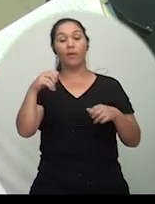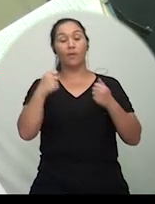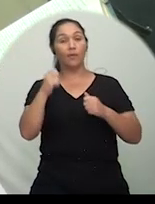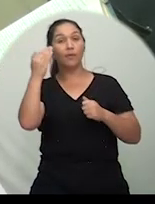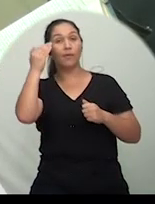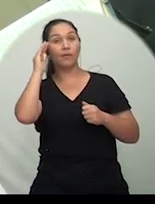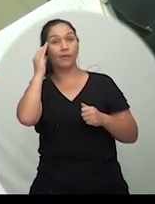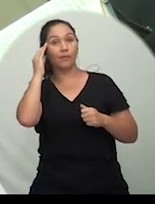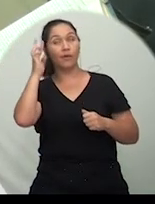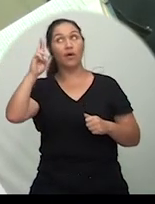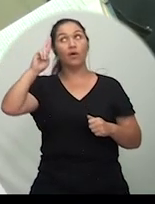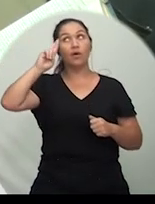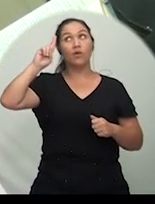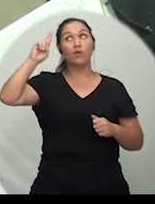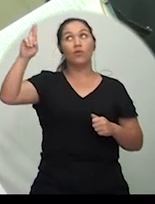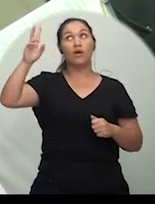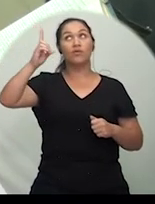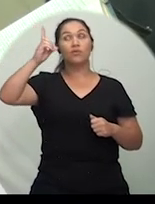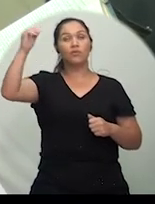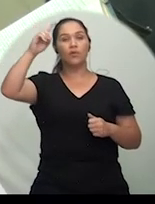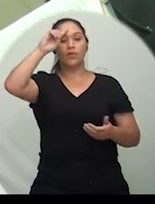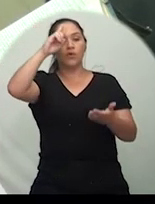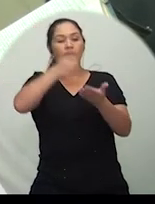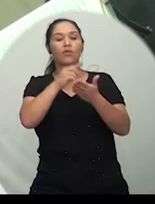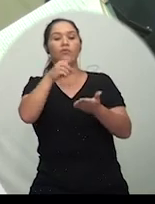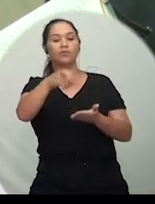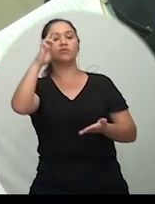foram por ele instituídas.